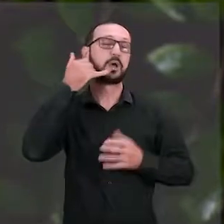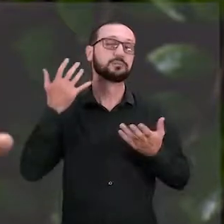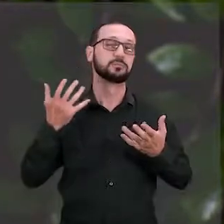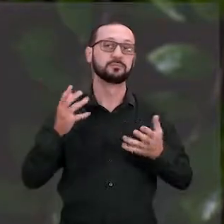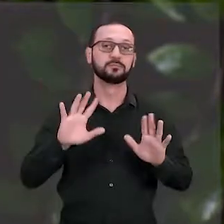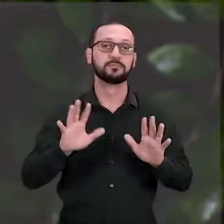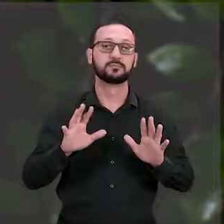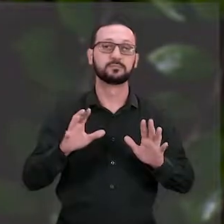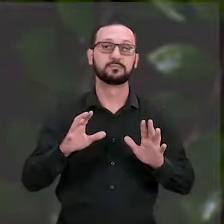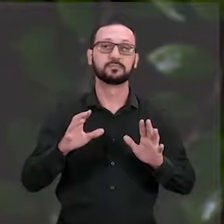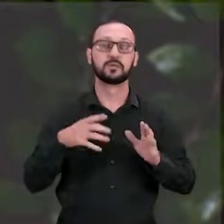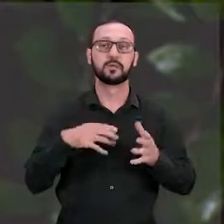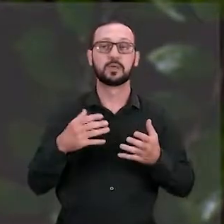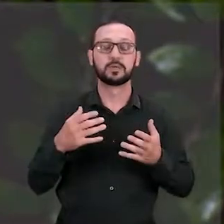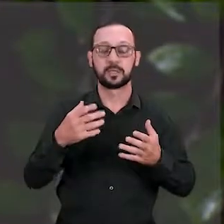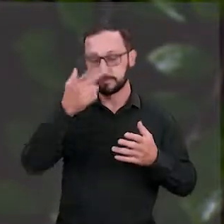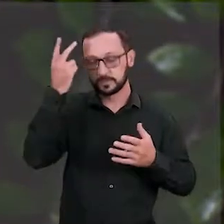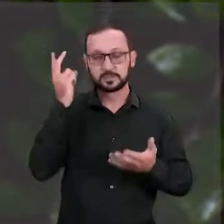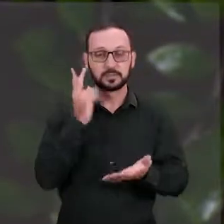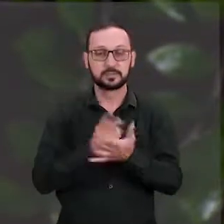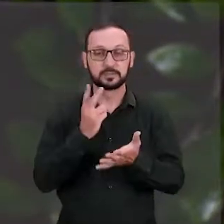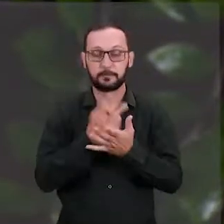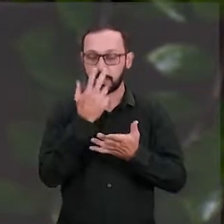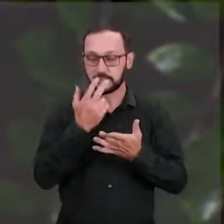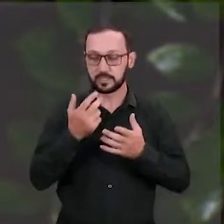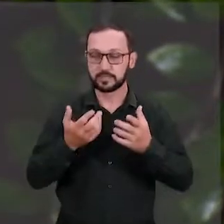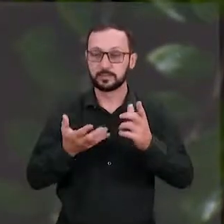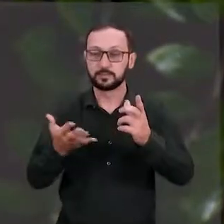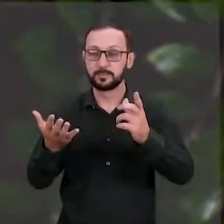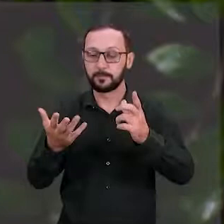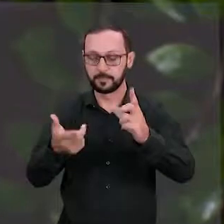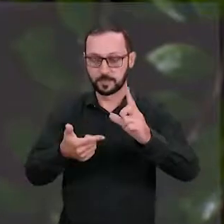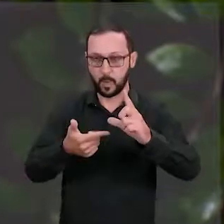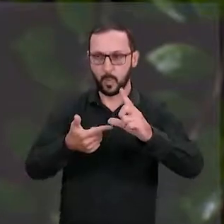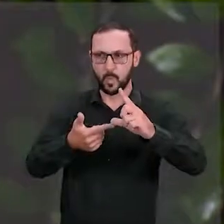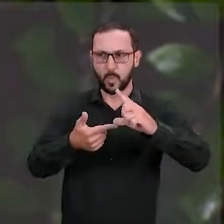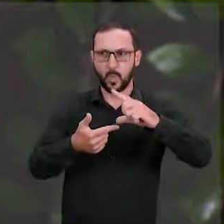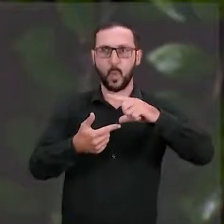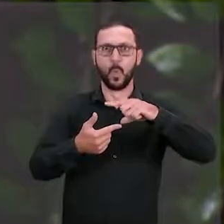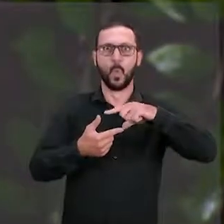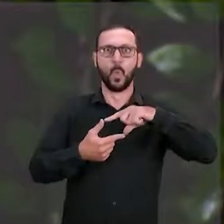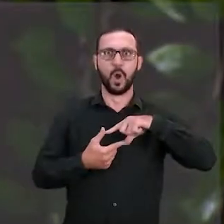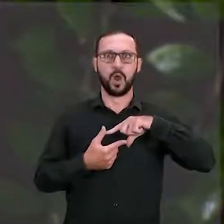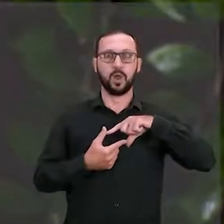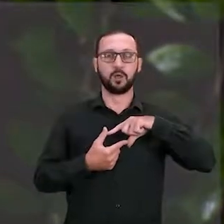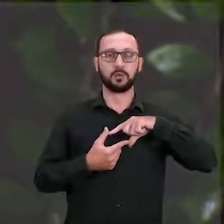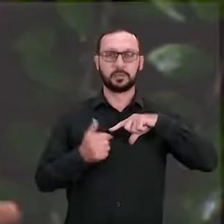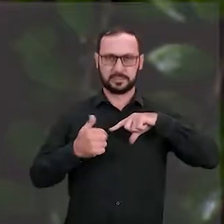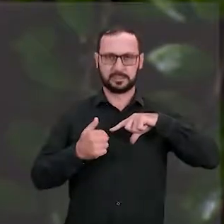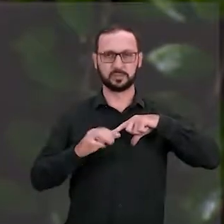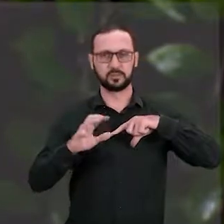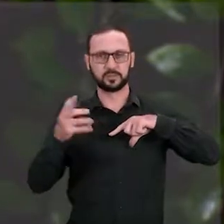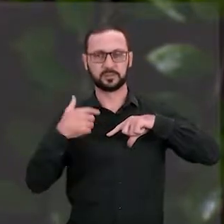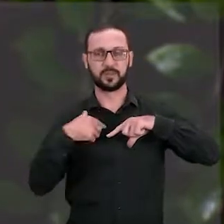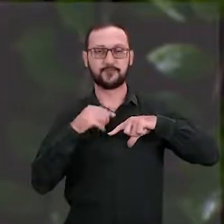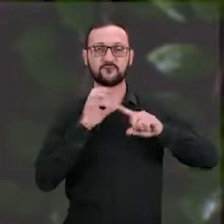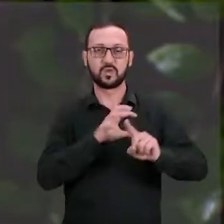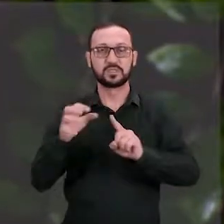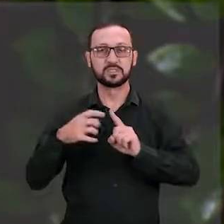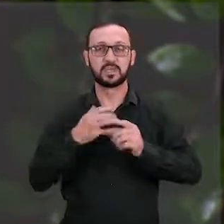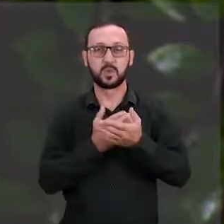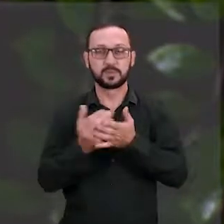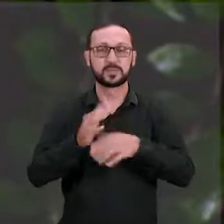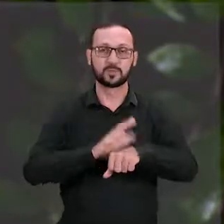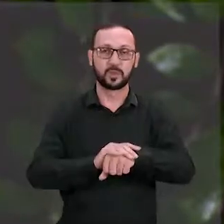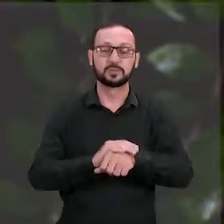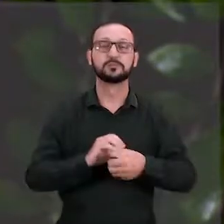telefone, seja uma boa conversa. As pessoas estão cada vez mais reclusas, né? Que isso possibilita mais, desencadeia